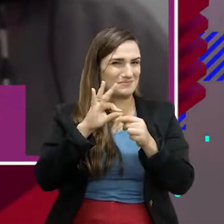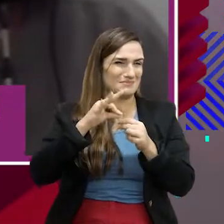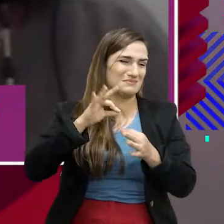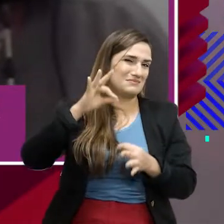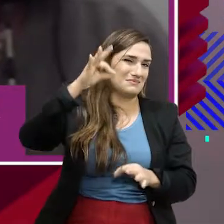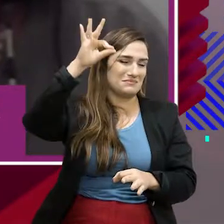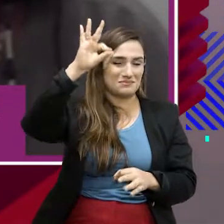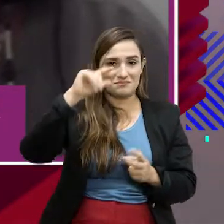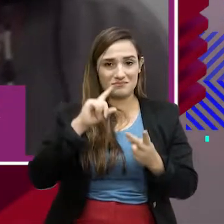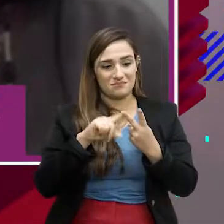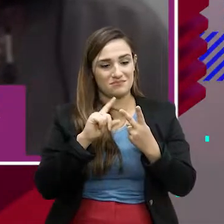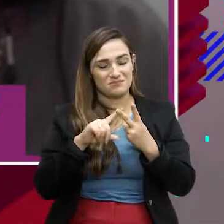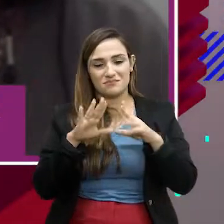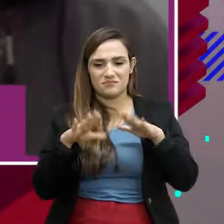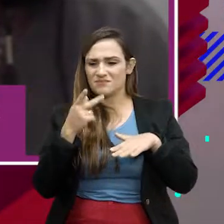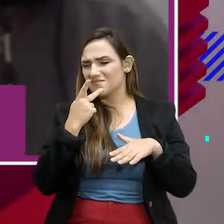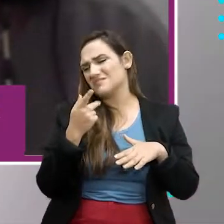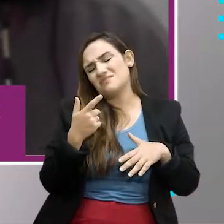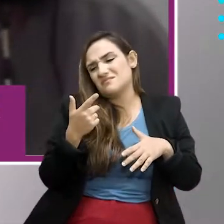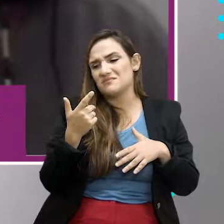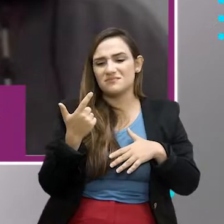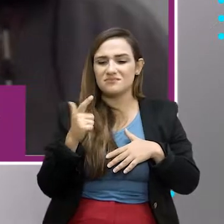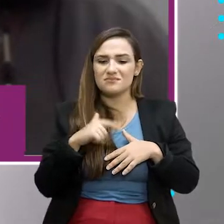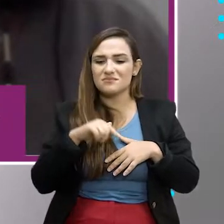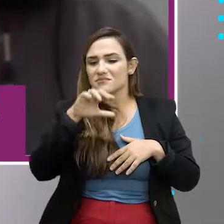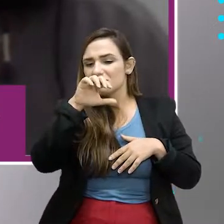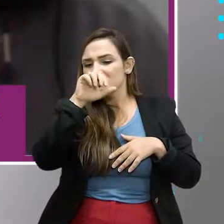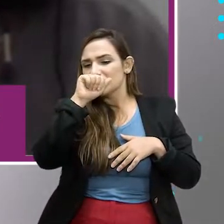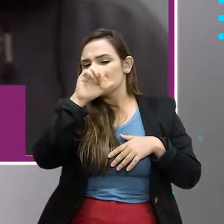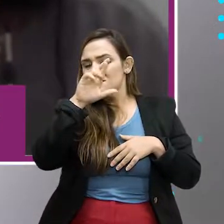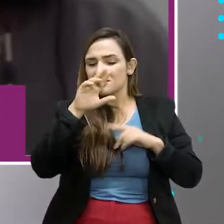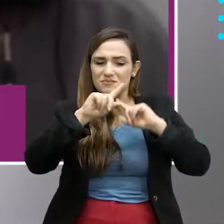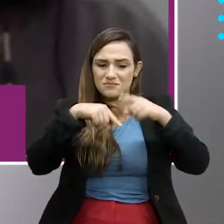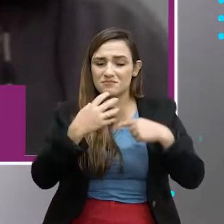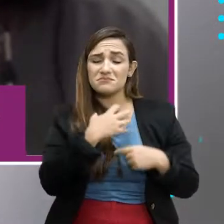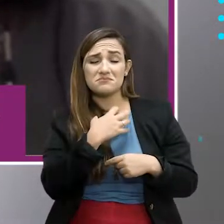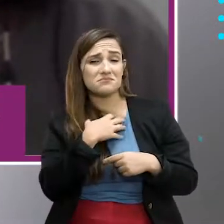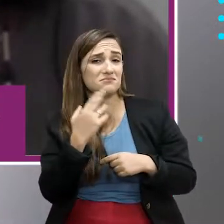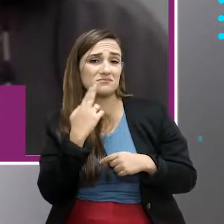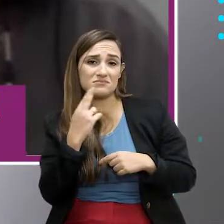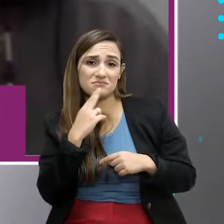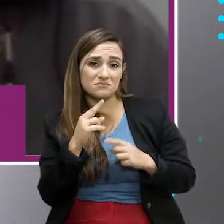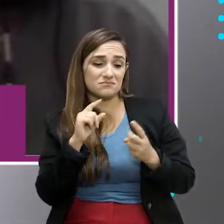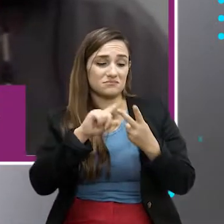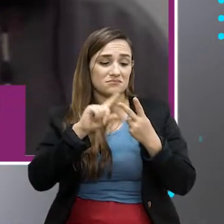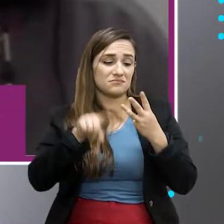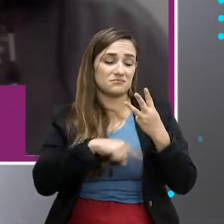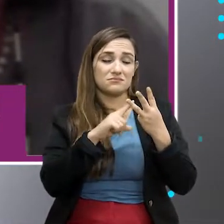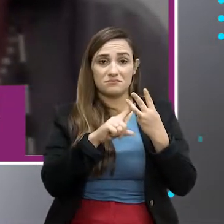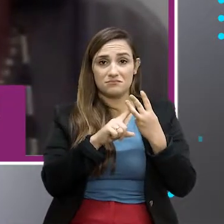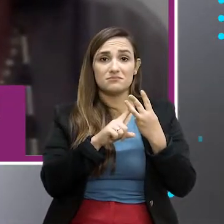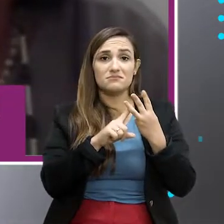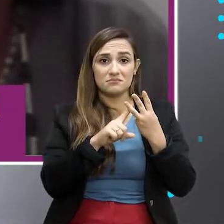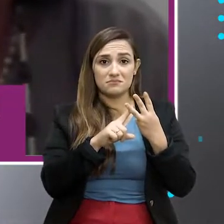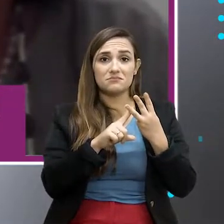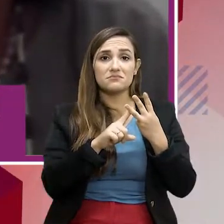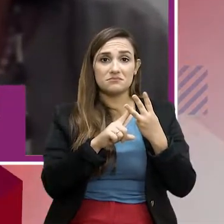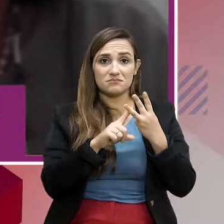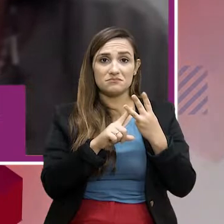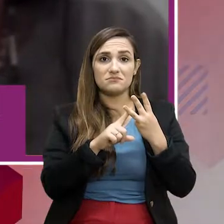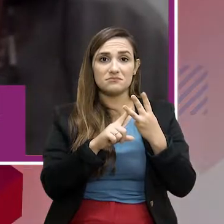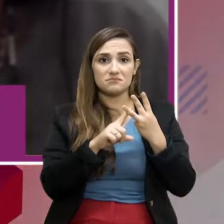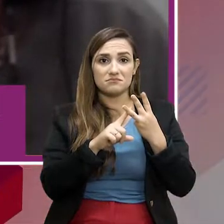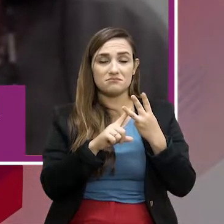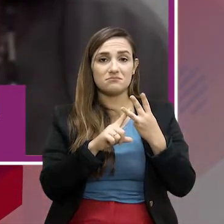levar a essa questão da Covid longa. E aí sim, as pessoas podem, num primeiro momento, não ter a questão do olfato, mas